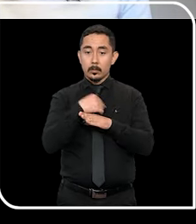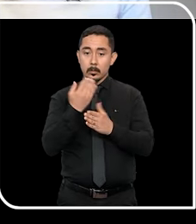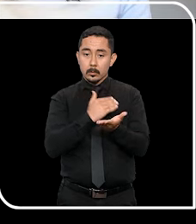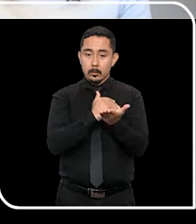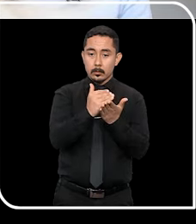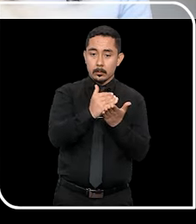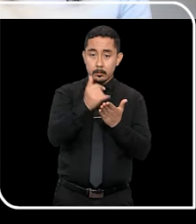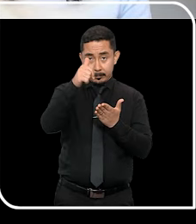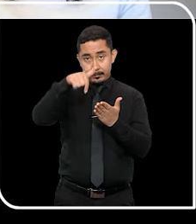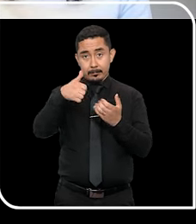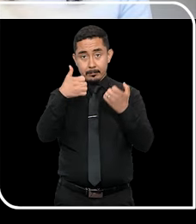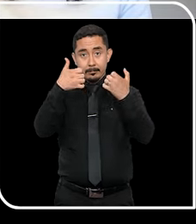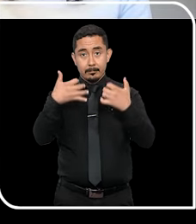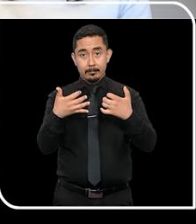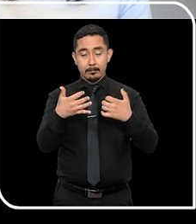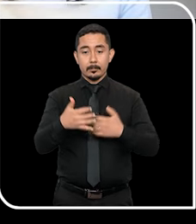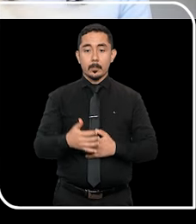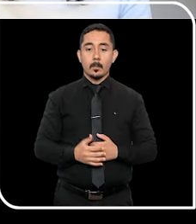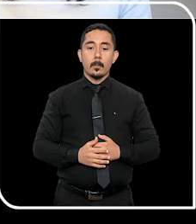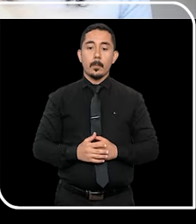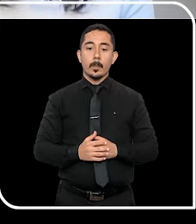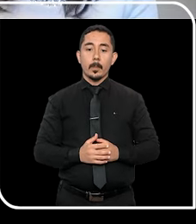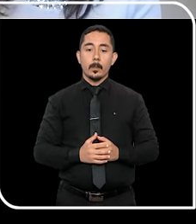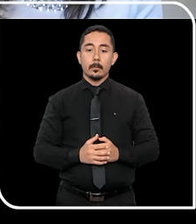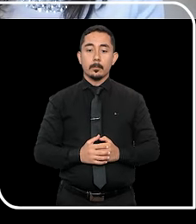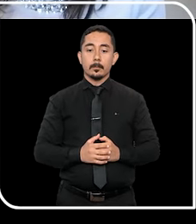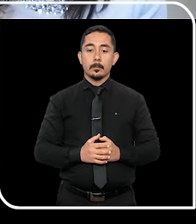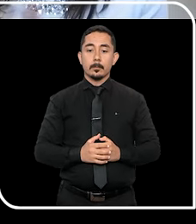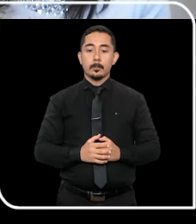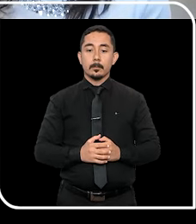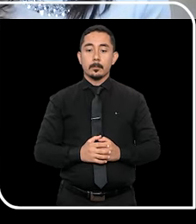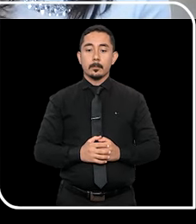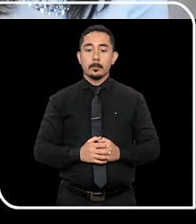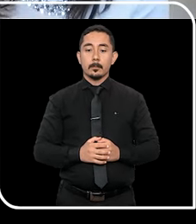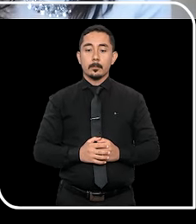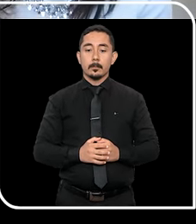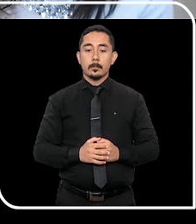aqui o o tema